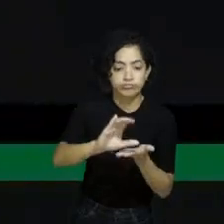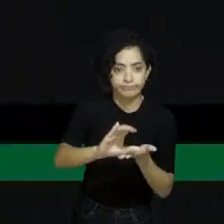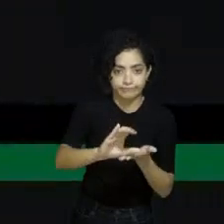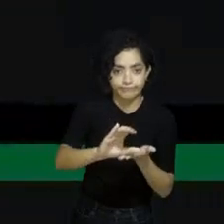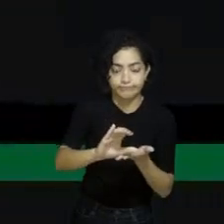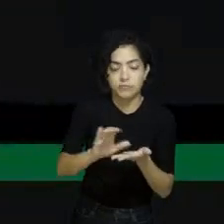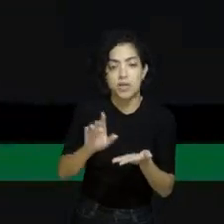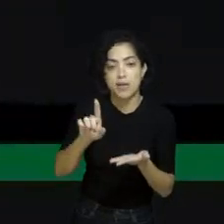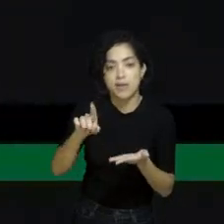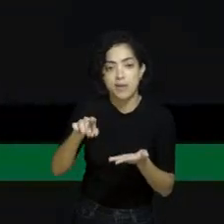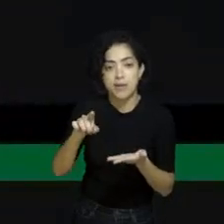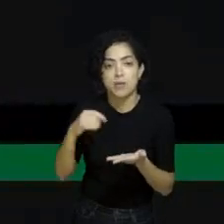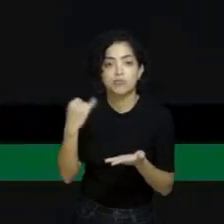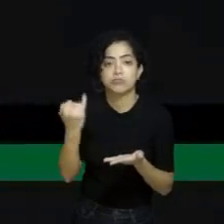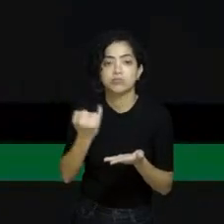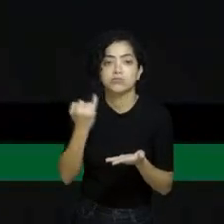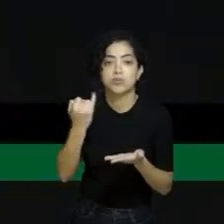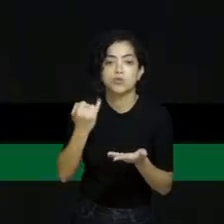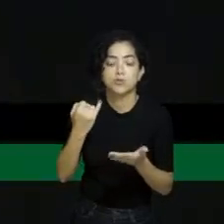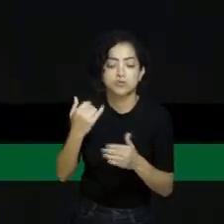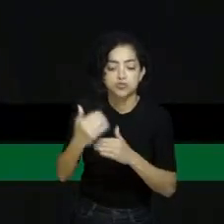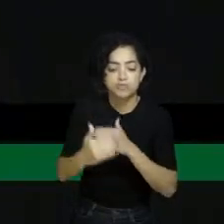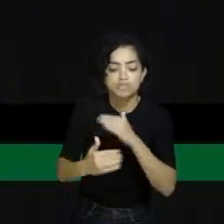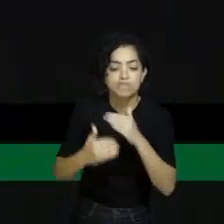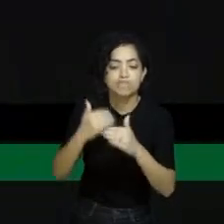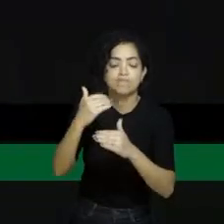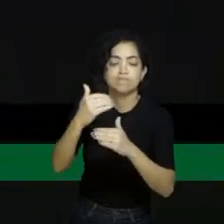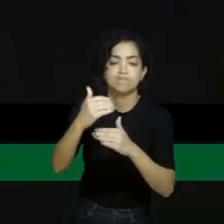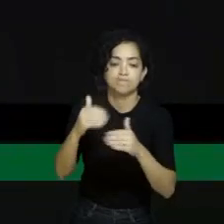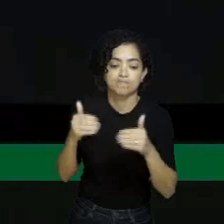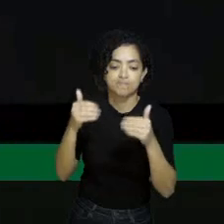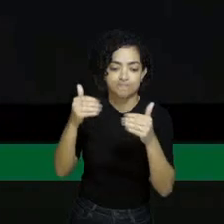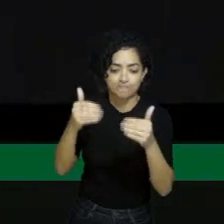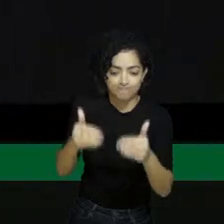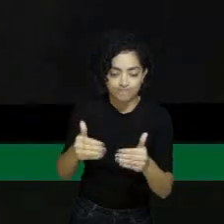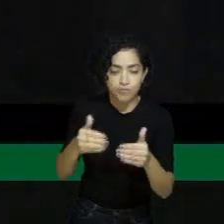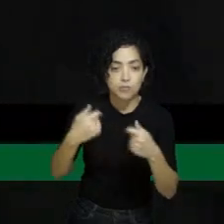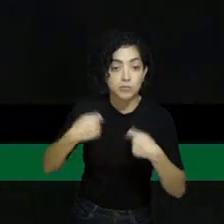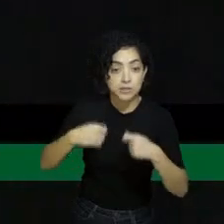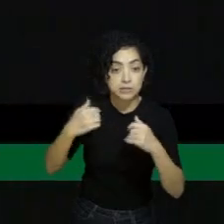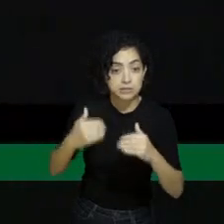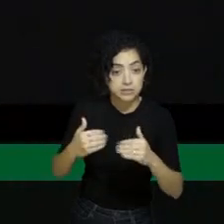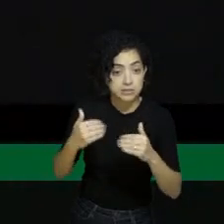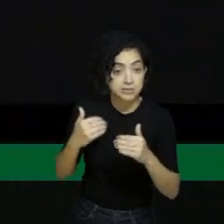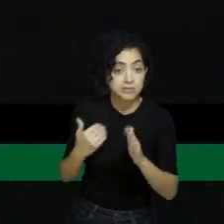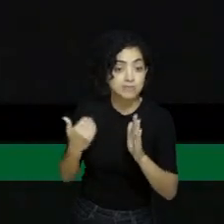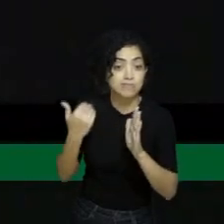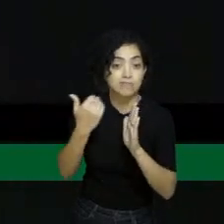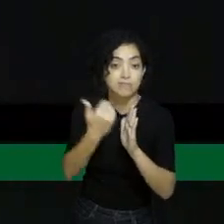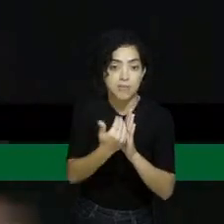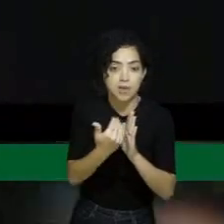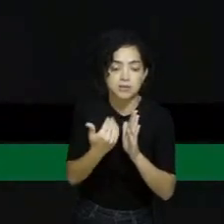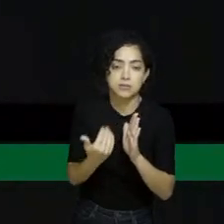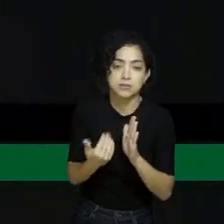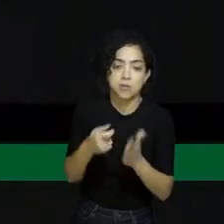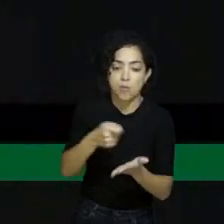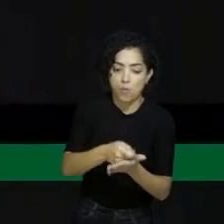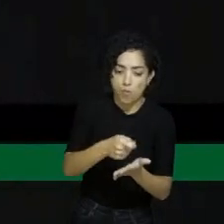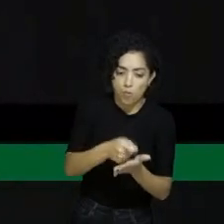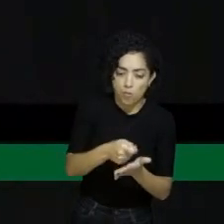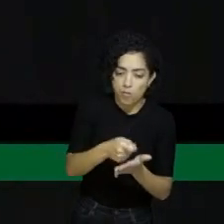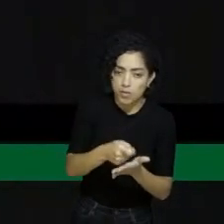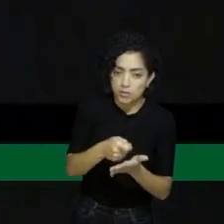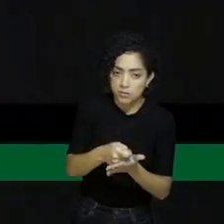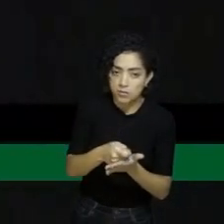esse é um importante avanço e temos que fazer ainda mais, inclusive aumentando a cobrança junto